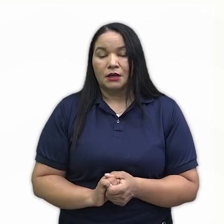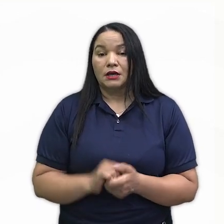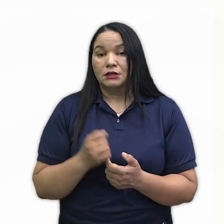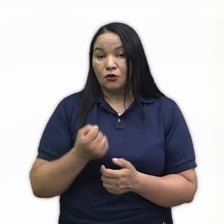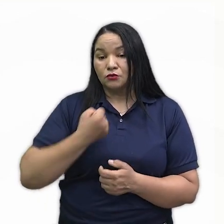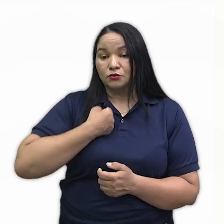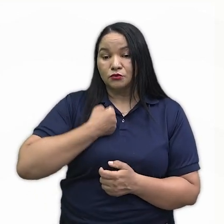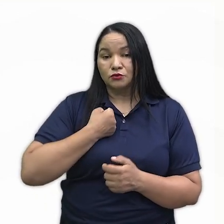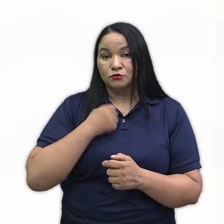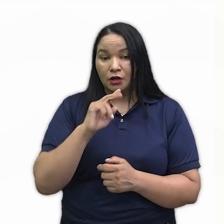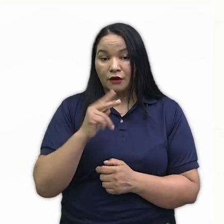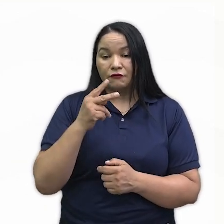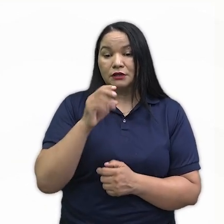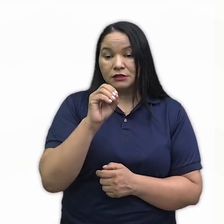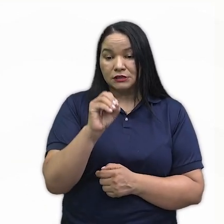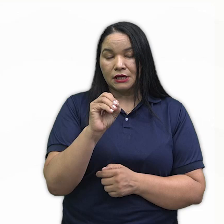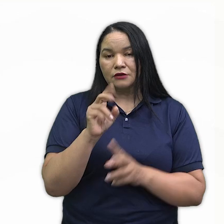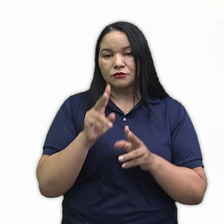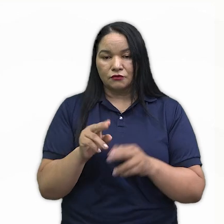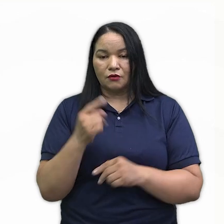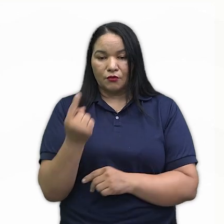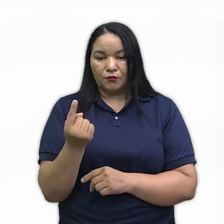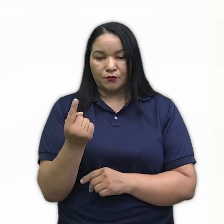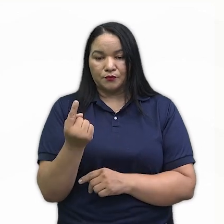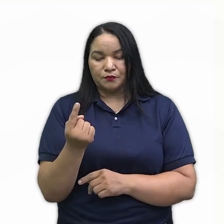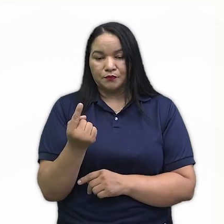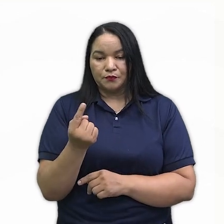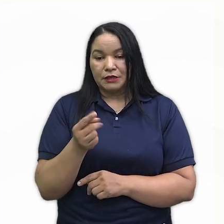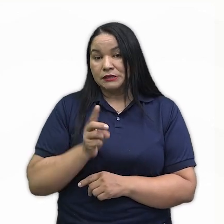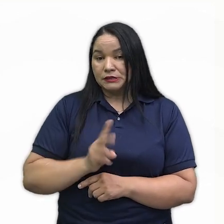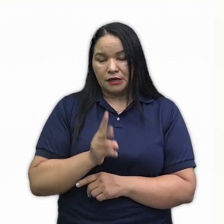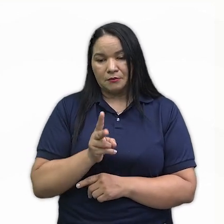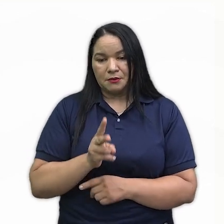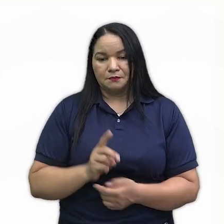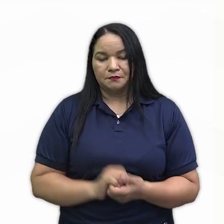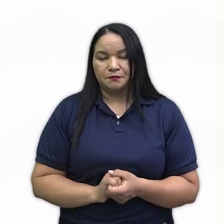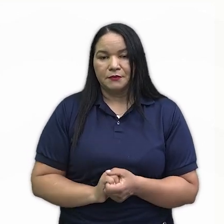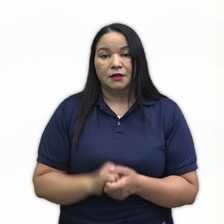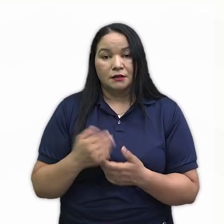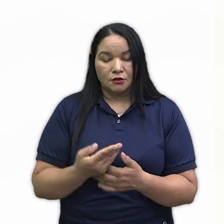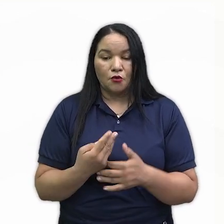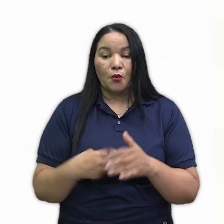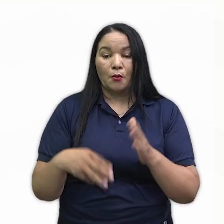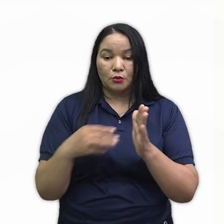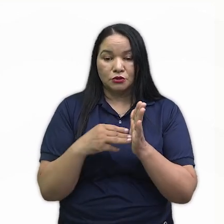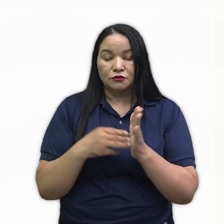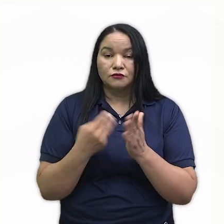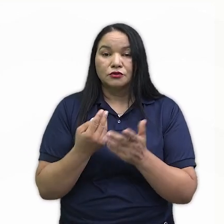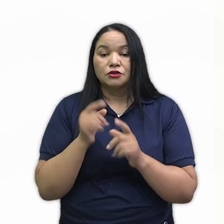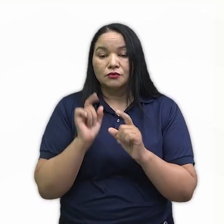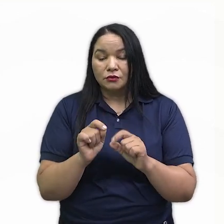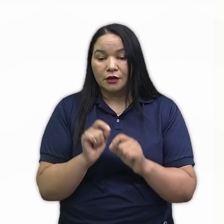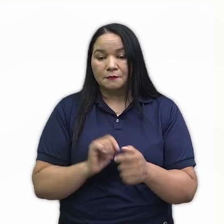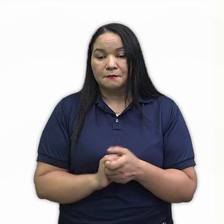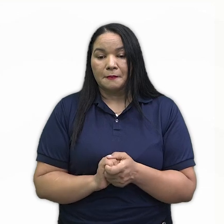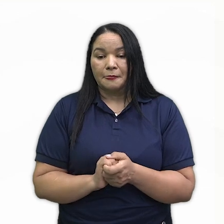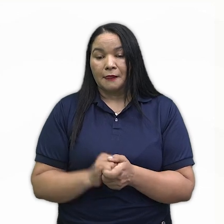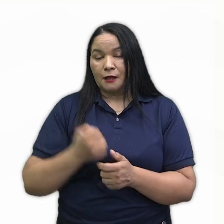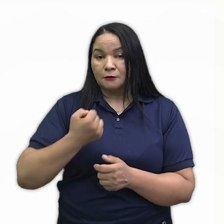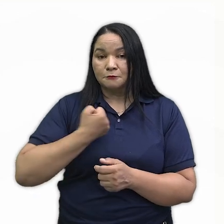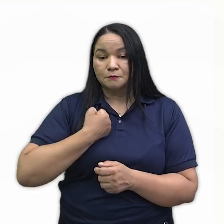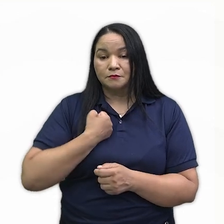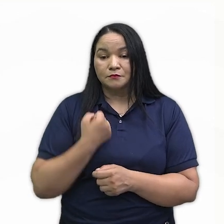número elevado a zero vai ser sempre igual a 1. Então, vai ser por esse motivo que o logaritmo de 1 em